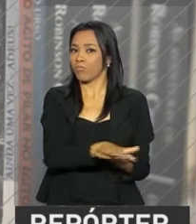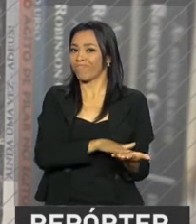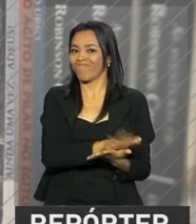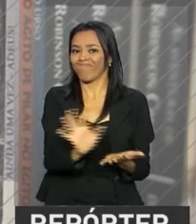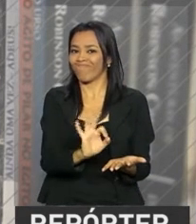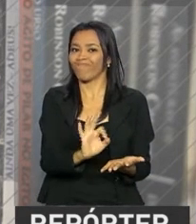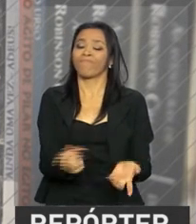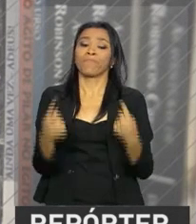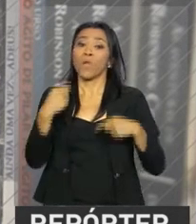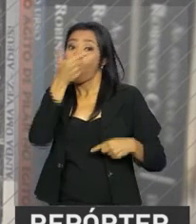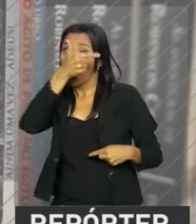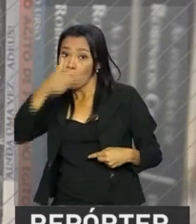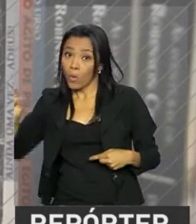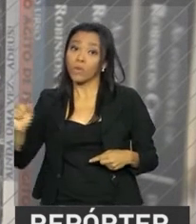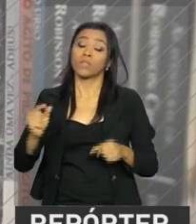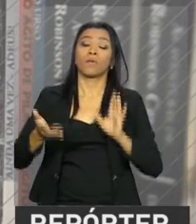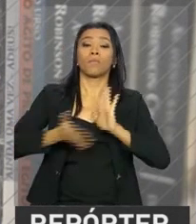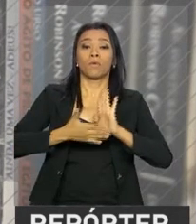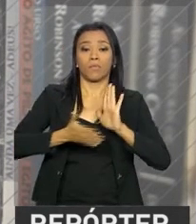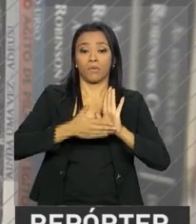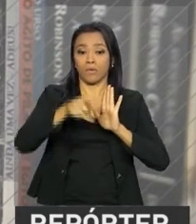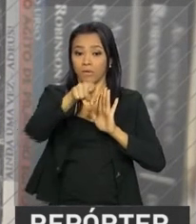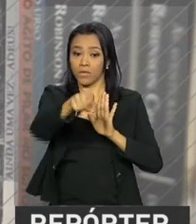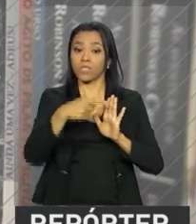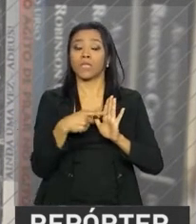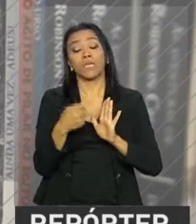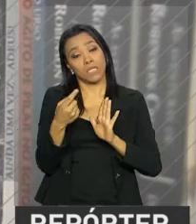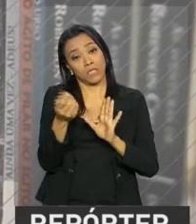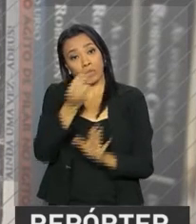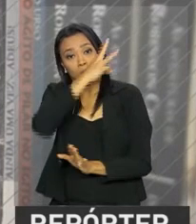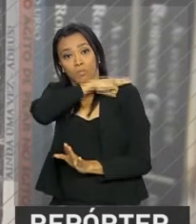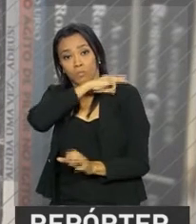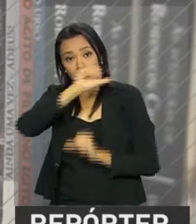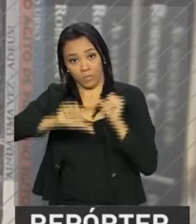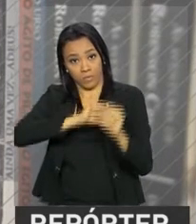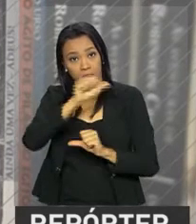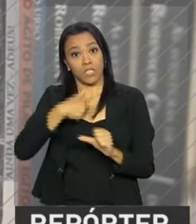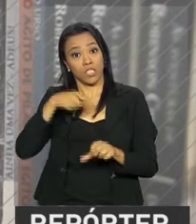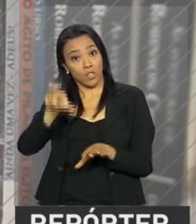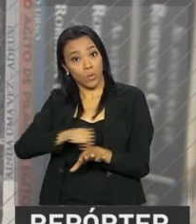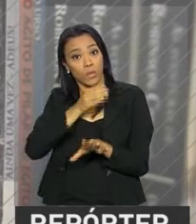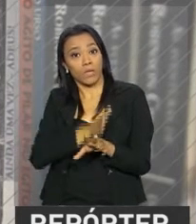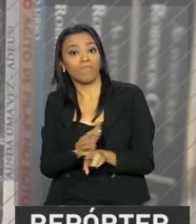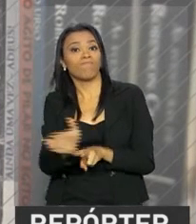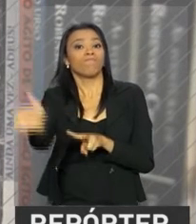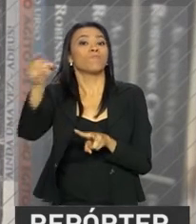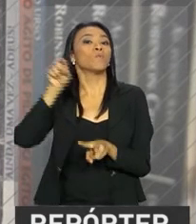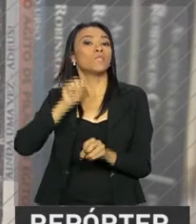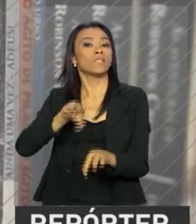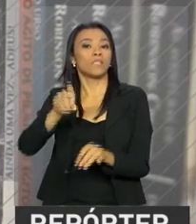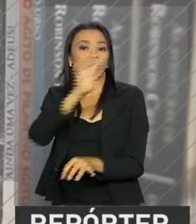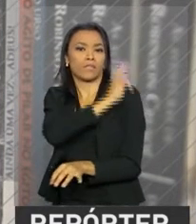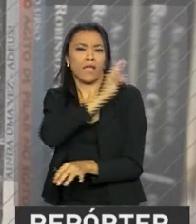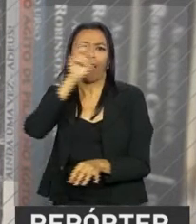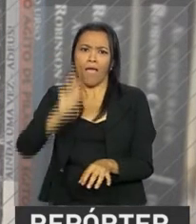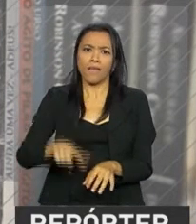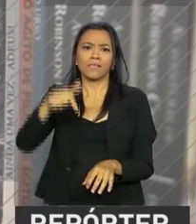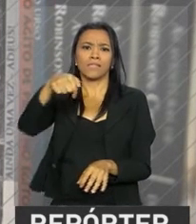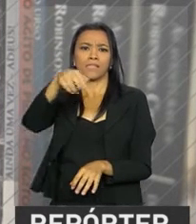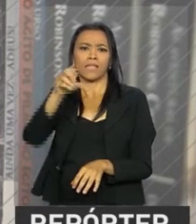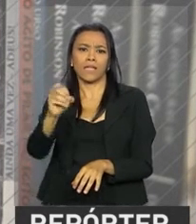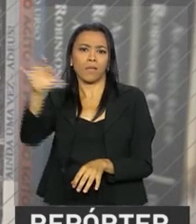ponto da proposta do novo ensino médio que permite ao jovem escolher pelo ensino técnico é aprovado por 70%